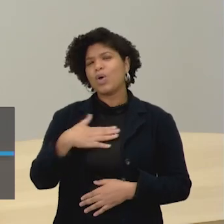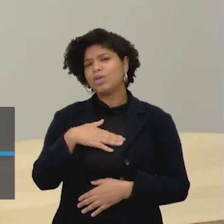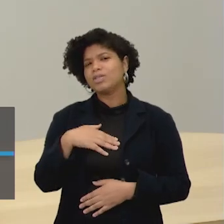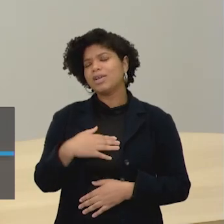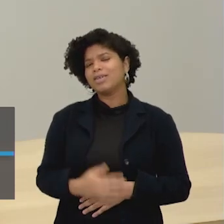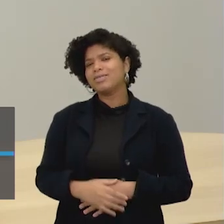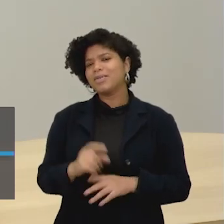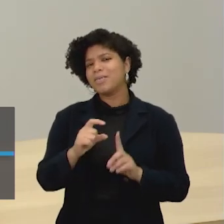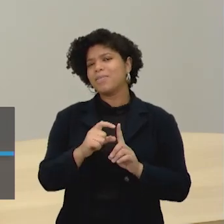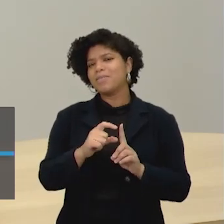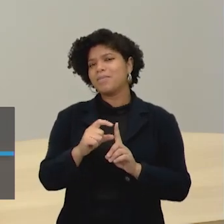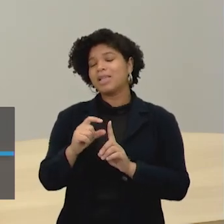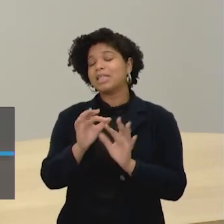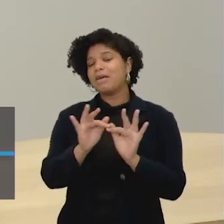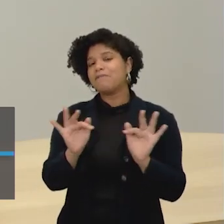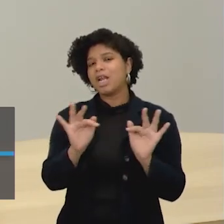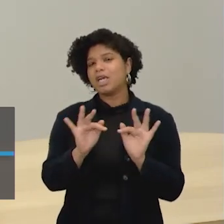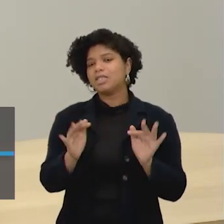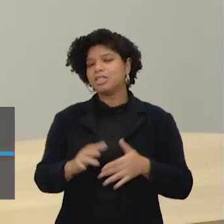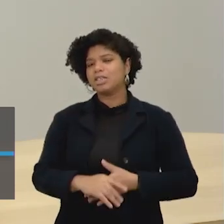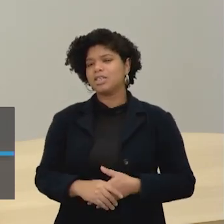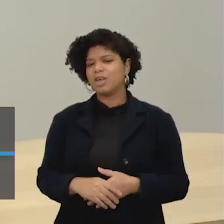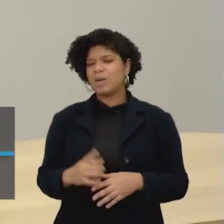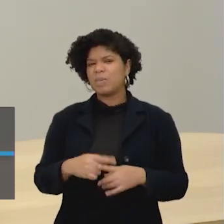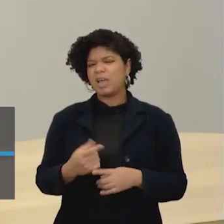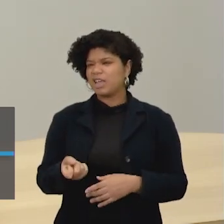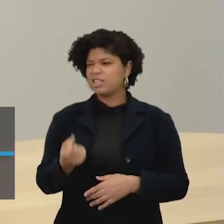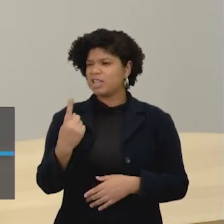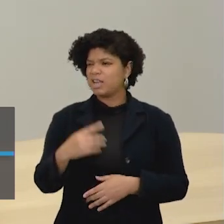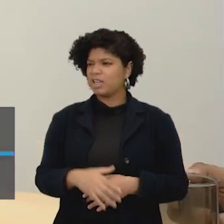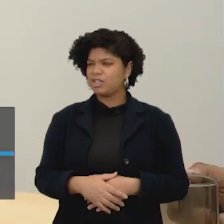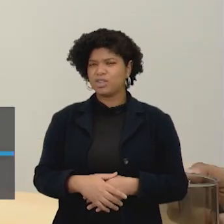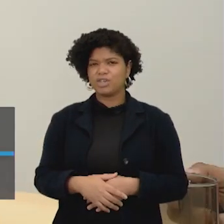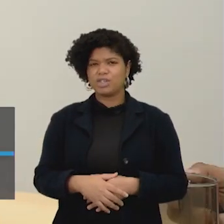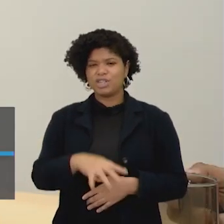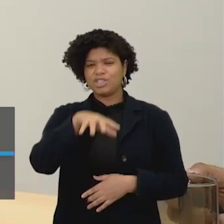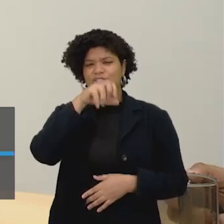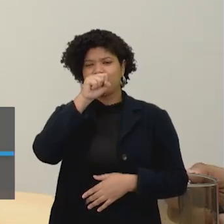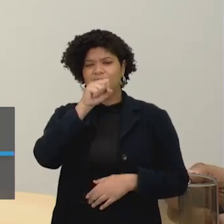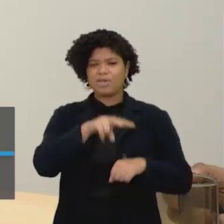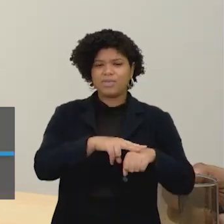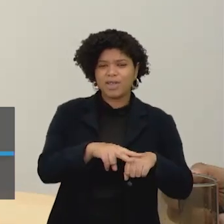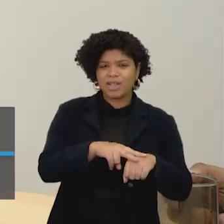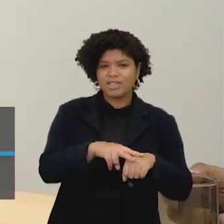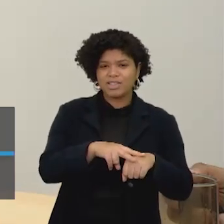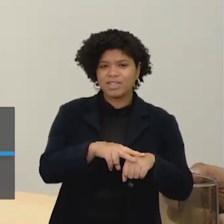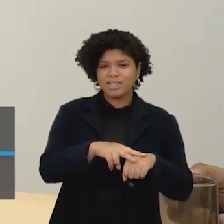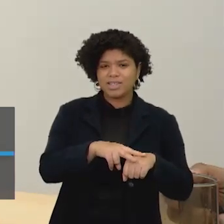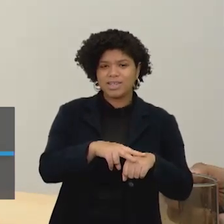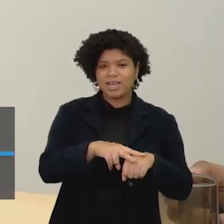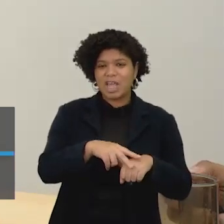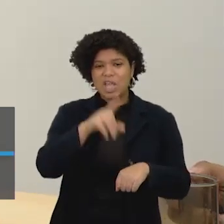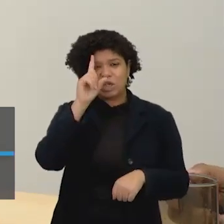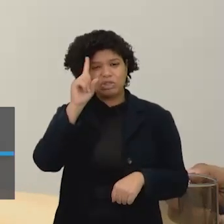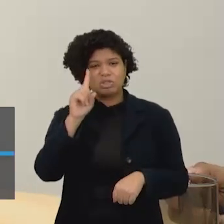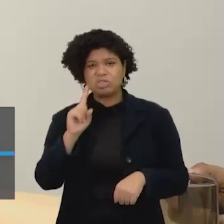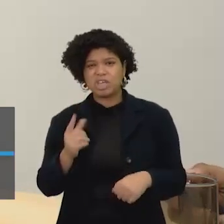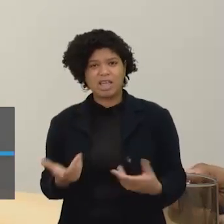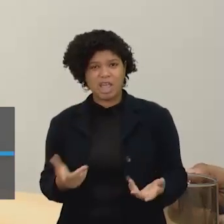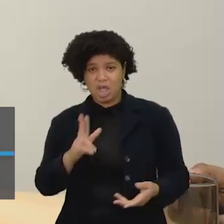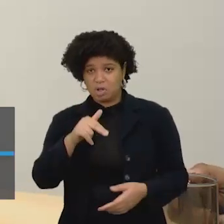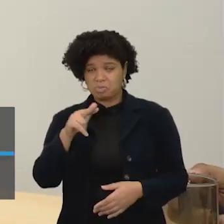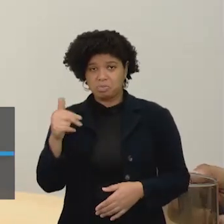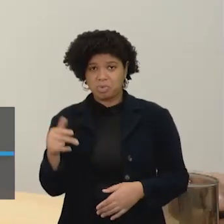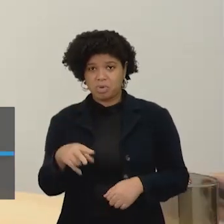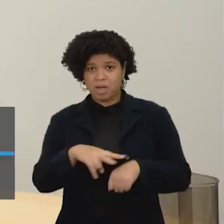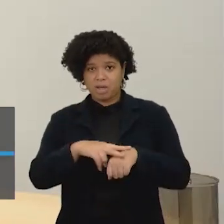palavra cheiro verde. O que tem de estranho em falar cheiro verde, Pro? Eu não sei que é a cor do cheiro do verde, eu não conheço o cheiro do Por que cheiro verde,